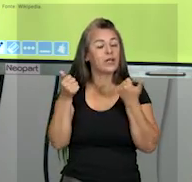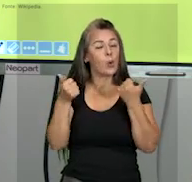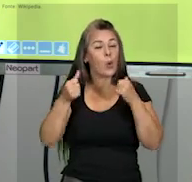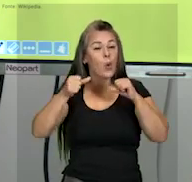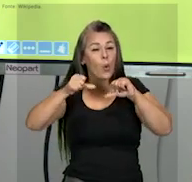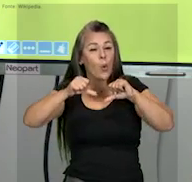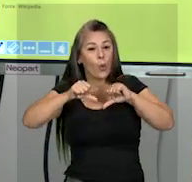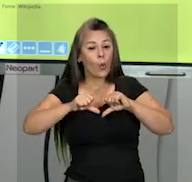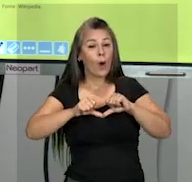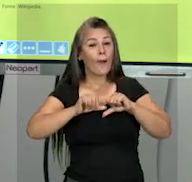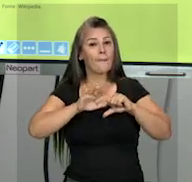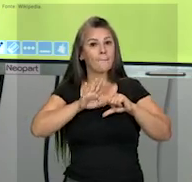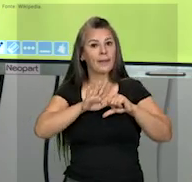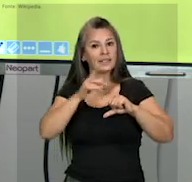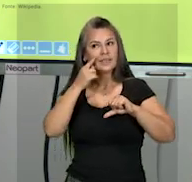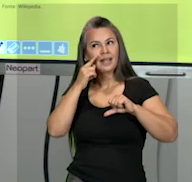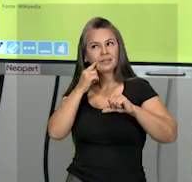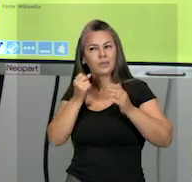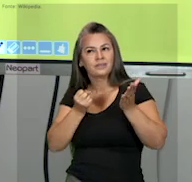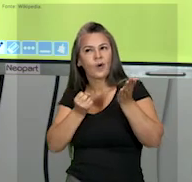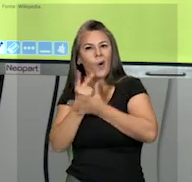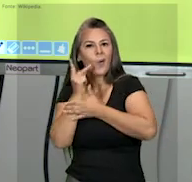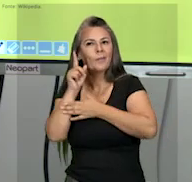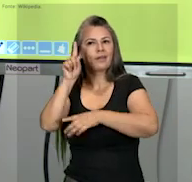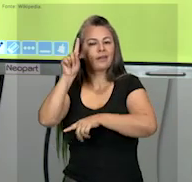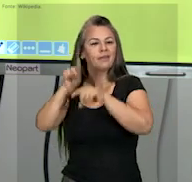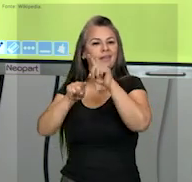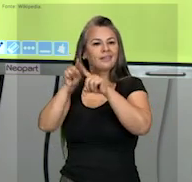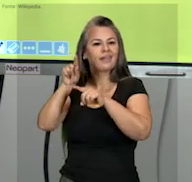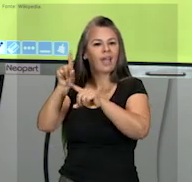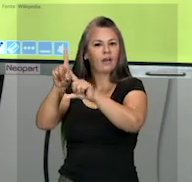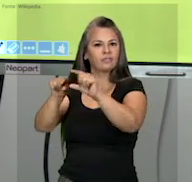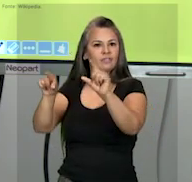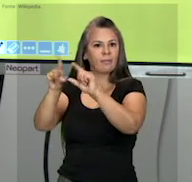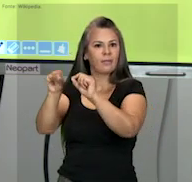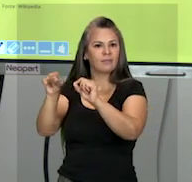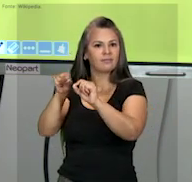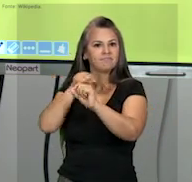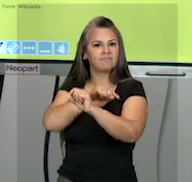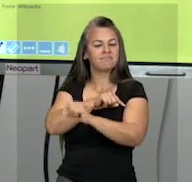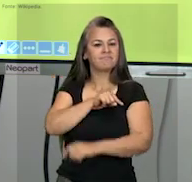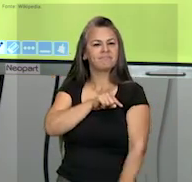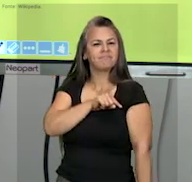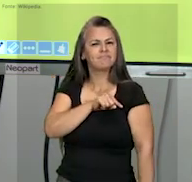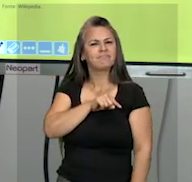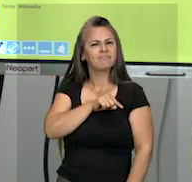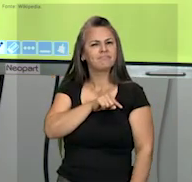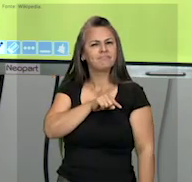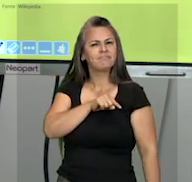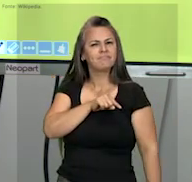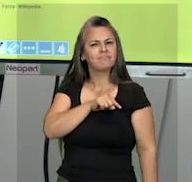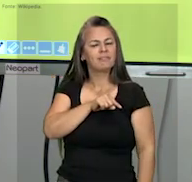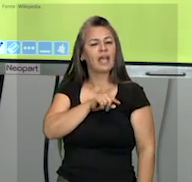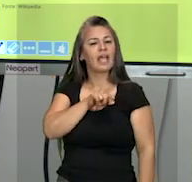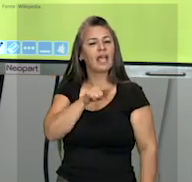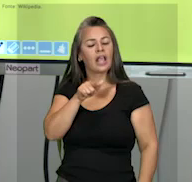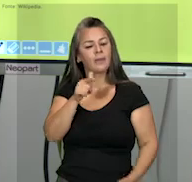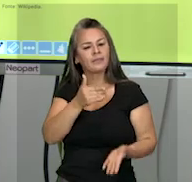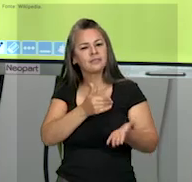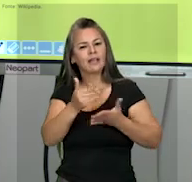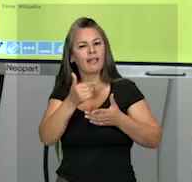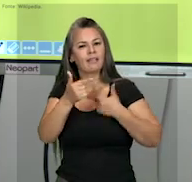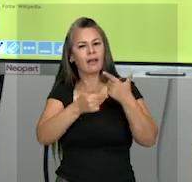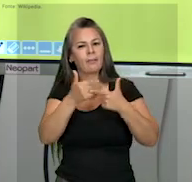industrializar com a indústria japonesa, que começa a migrar para esses países. Mas por que a população pobre beneficia essa indústria? Porque uma população